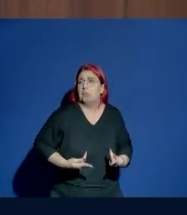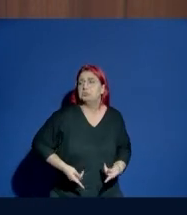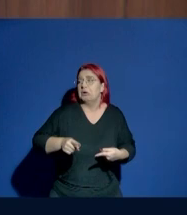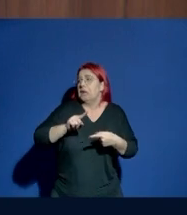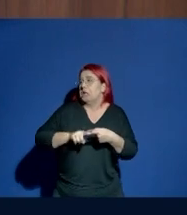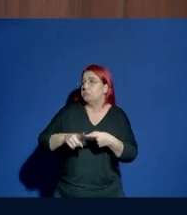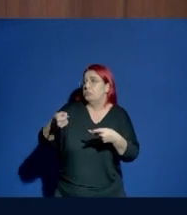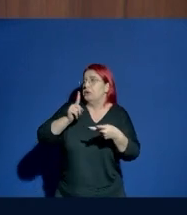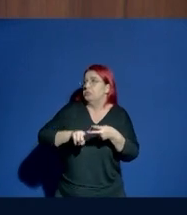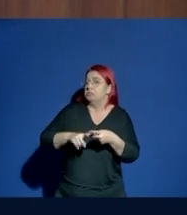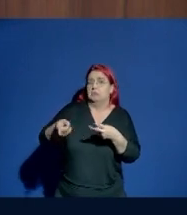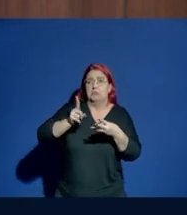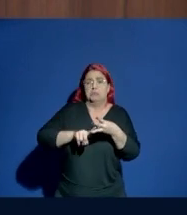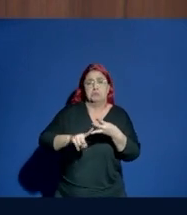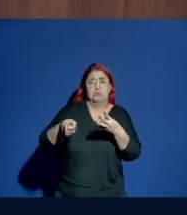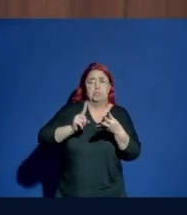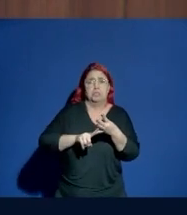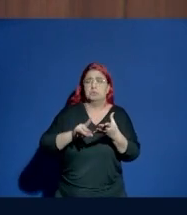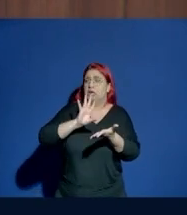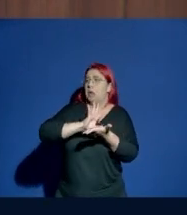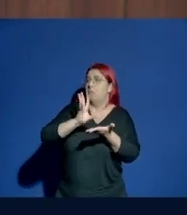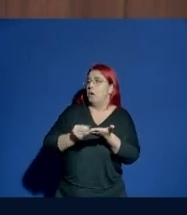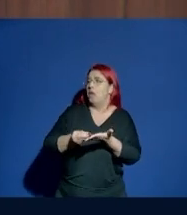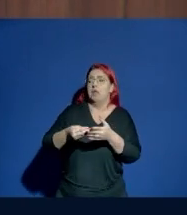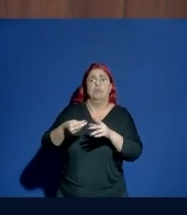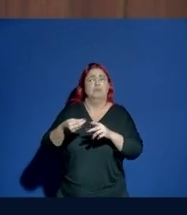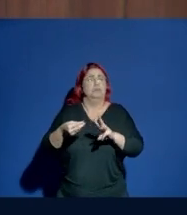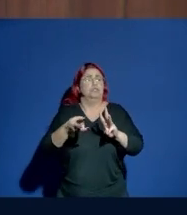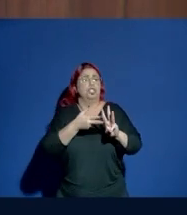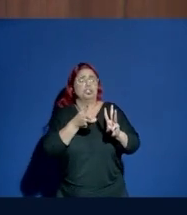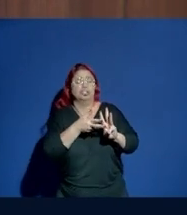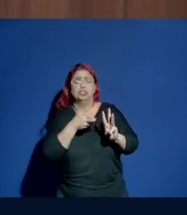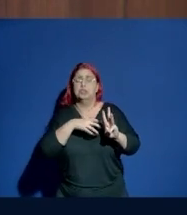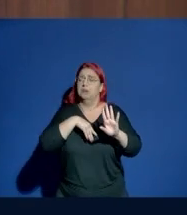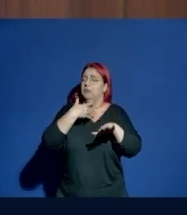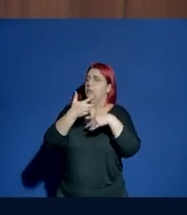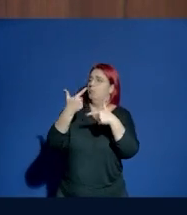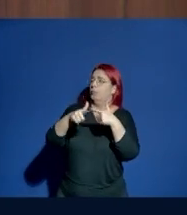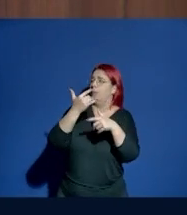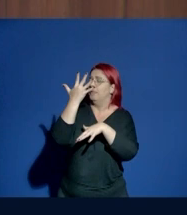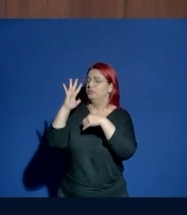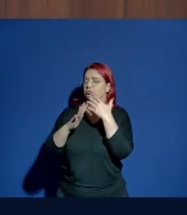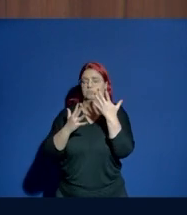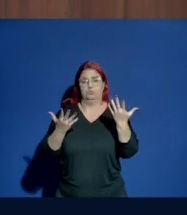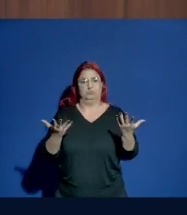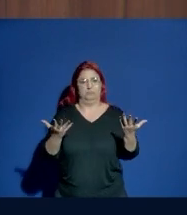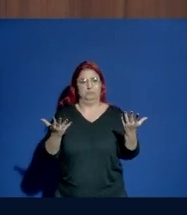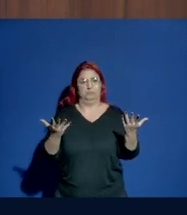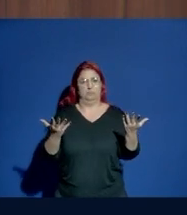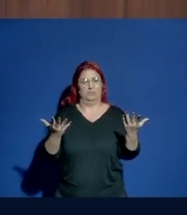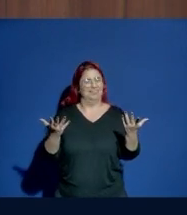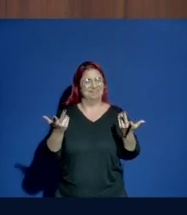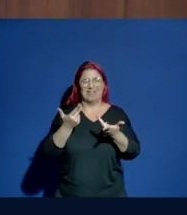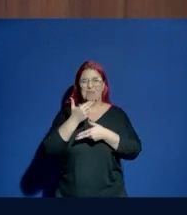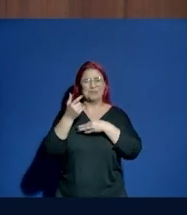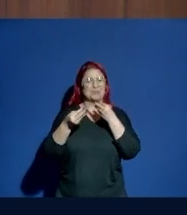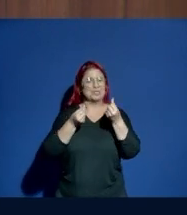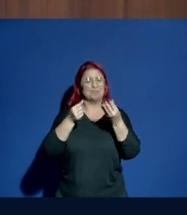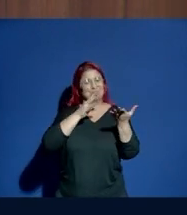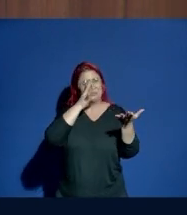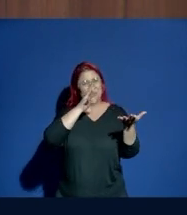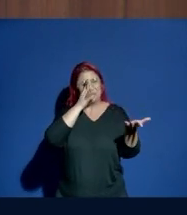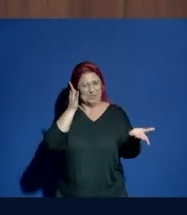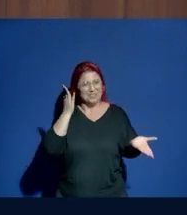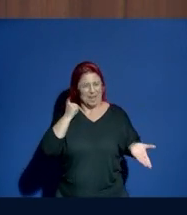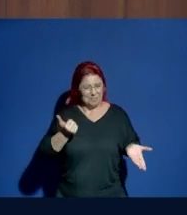índios se tem um problema de quilombola se tem um problema ambiental se tem então gente são ações subjetivas